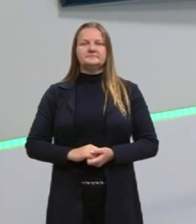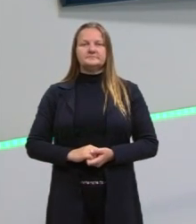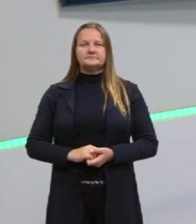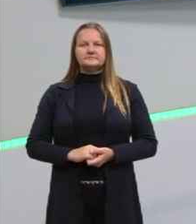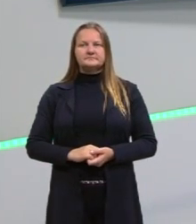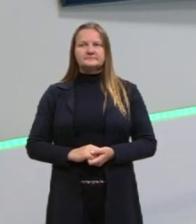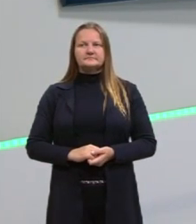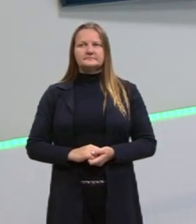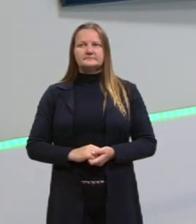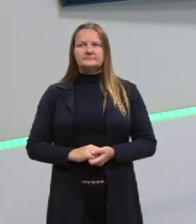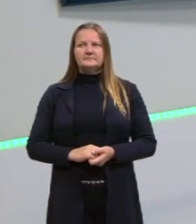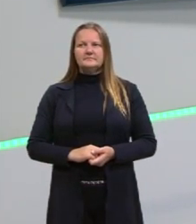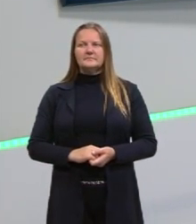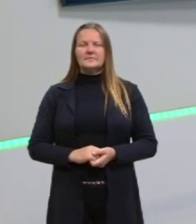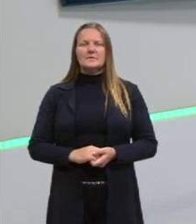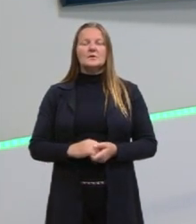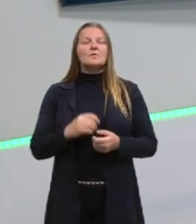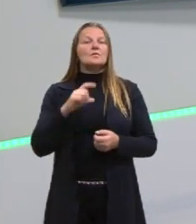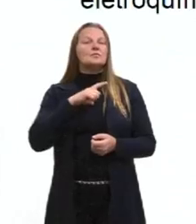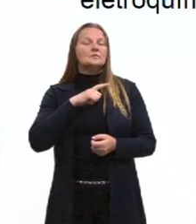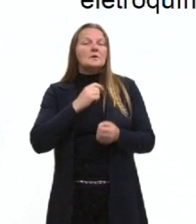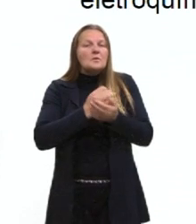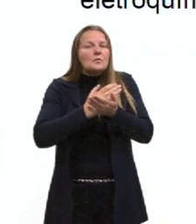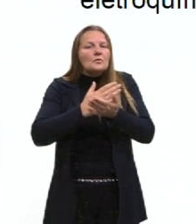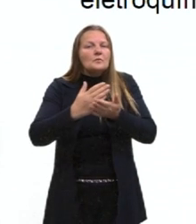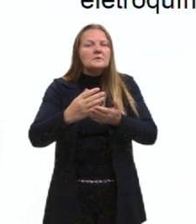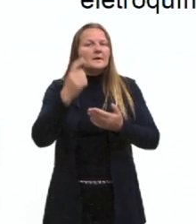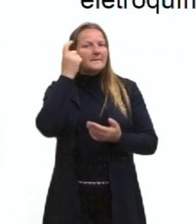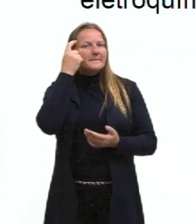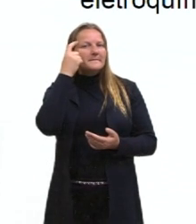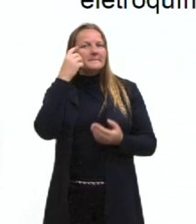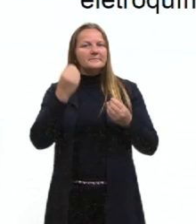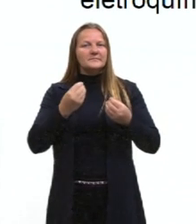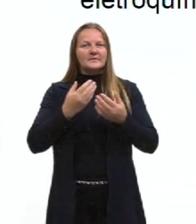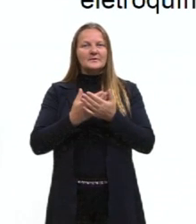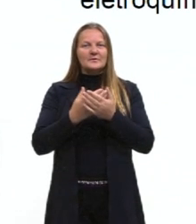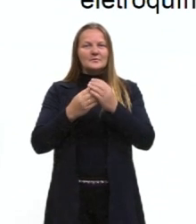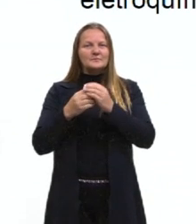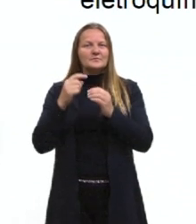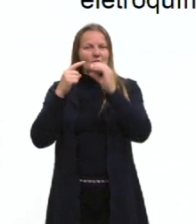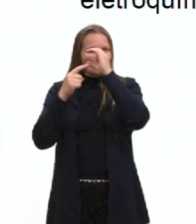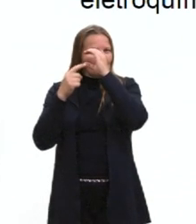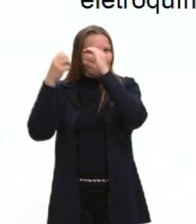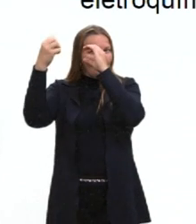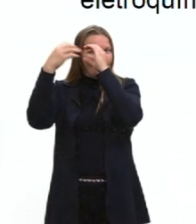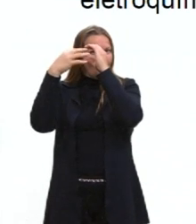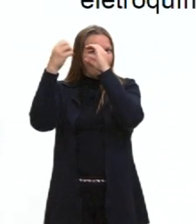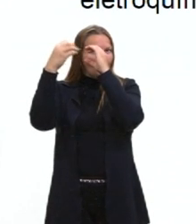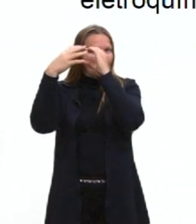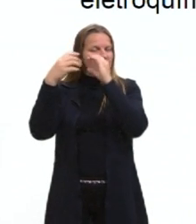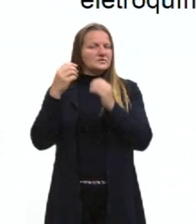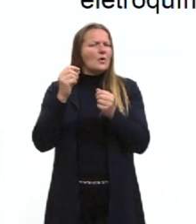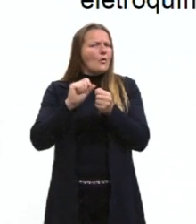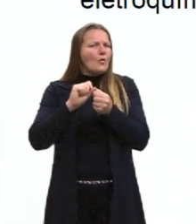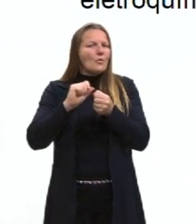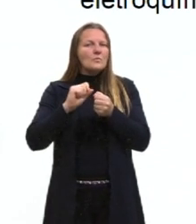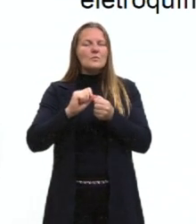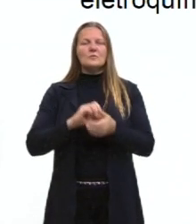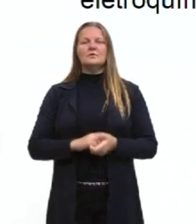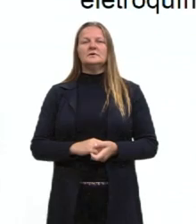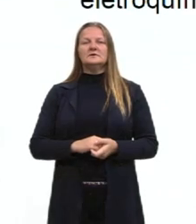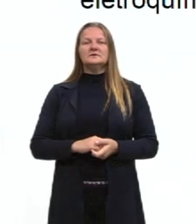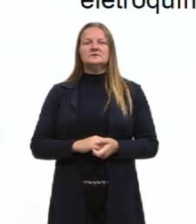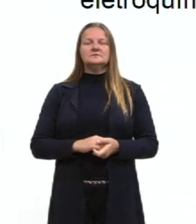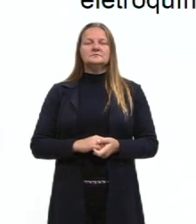bom então uma das coisas iniciais para a gente pensar na óptica é entender um pouquinho como que funciona o nosso olho humano